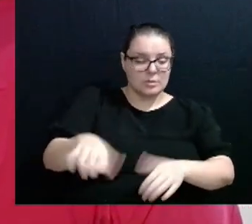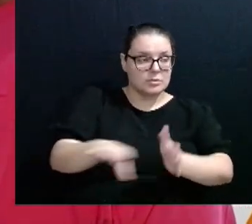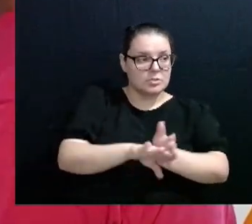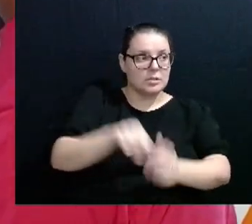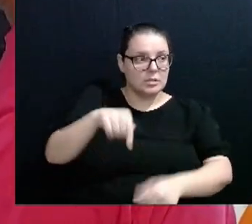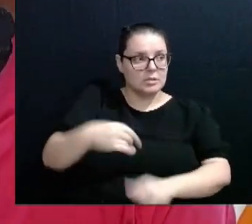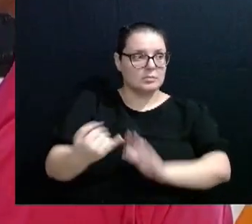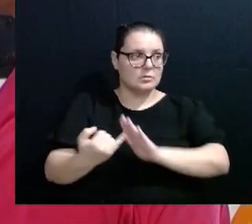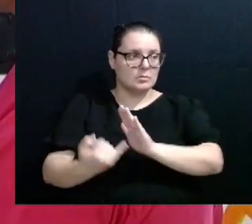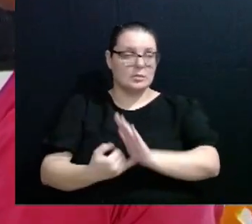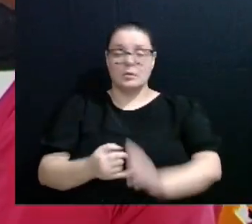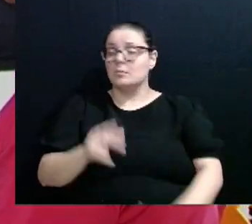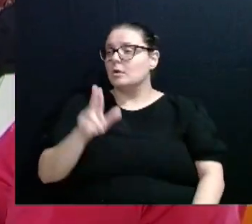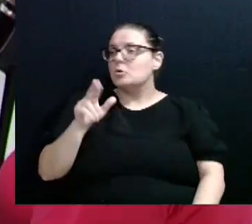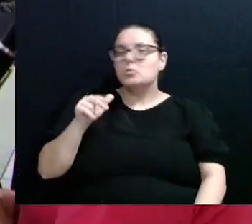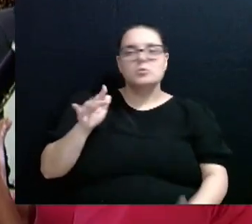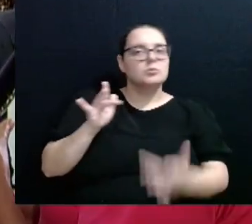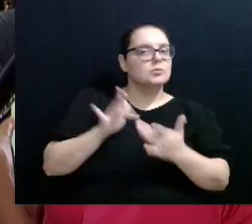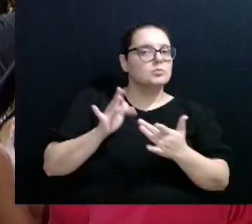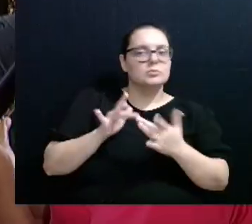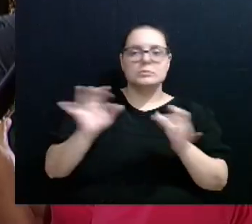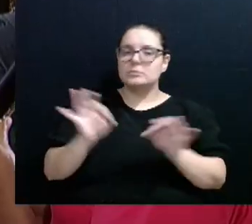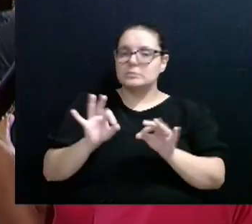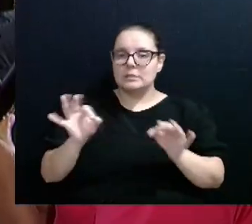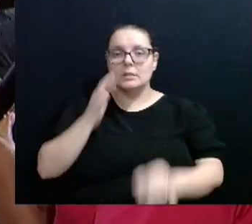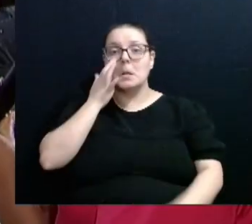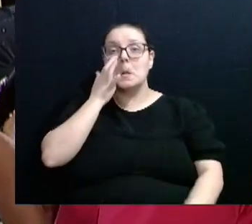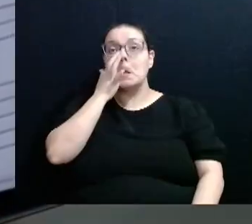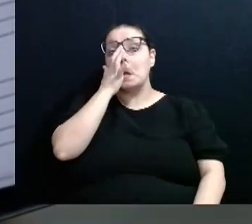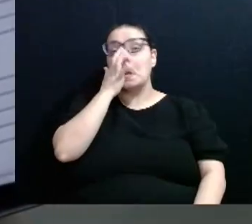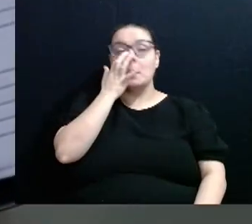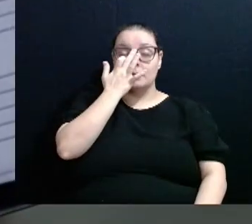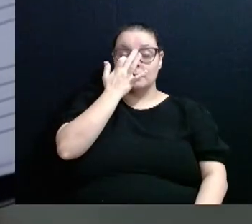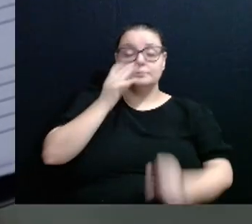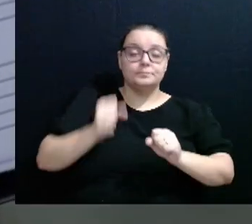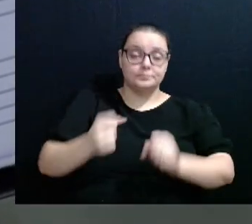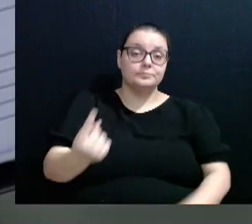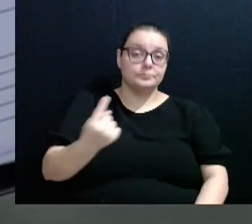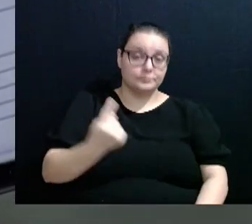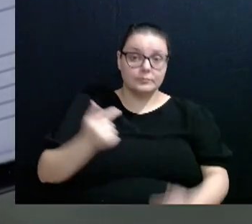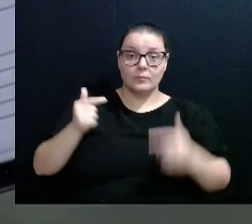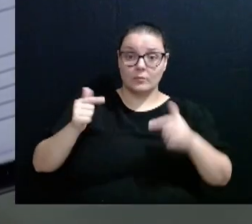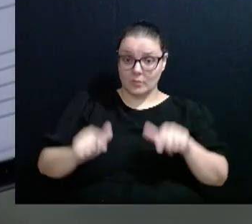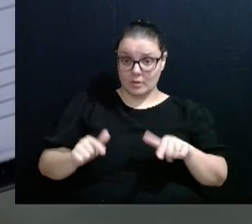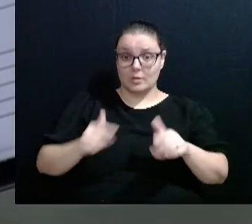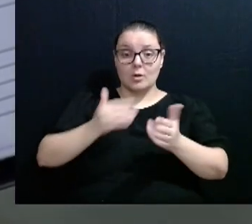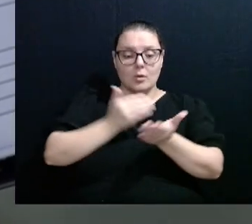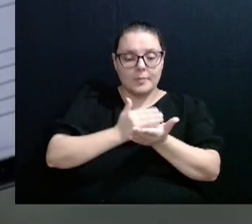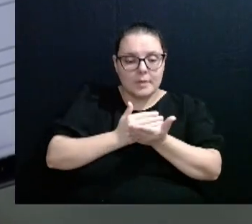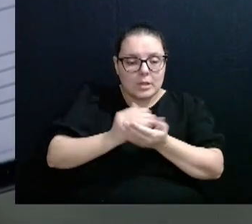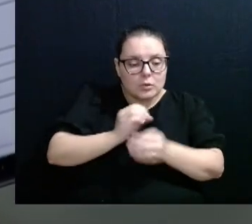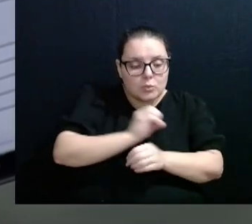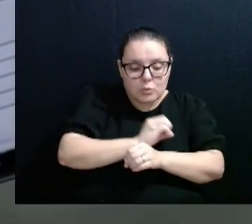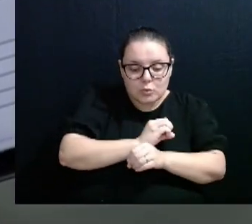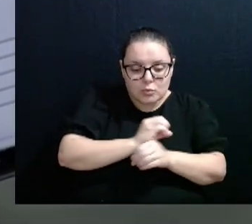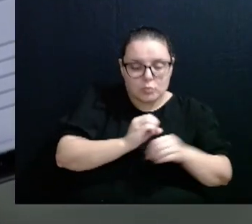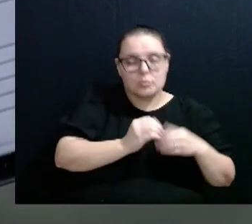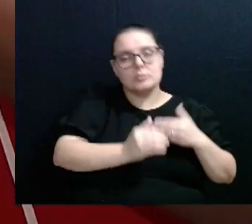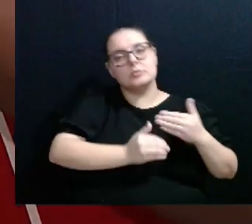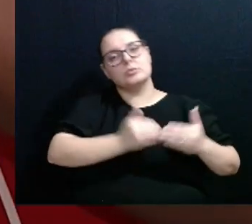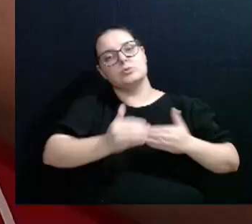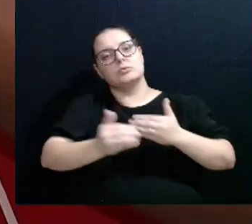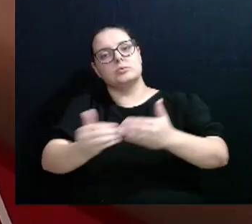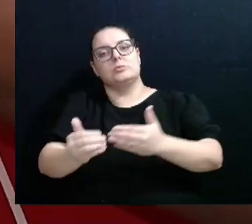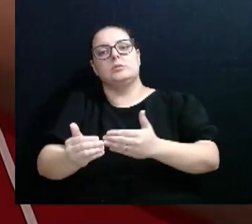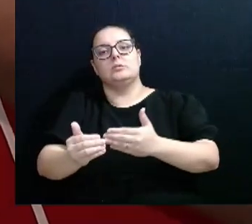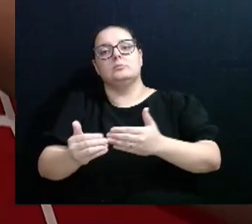quem nunca teve contato, pode vir tranquilo. Aqui é um lugar onde a gente vai começar o processo desde o início, então